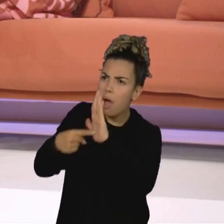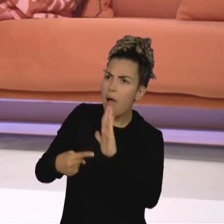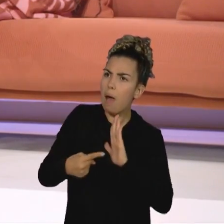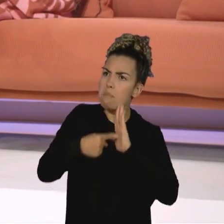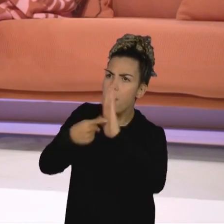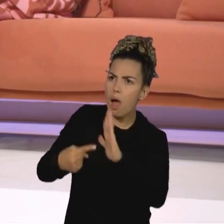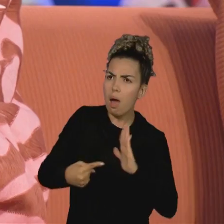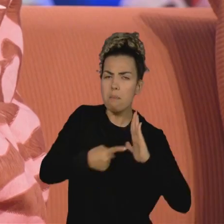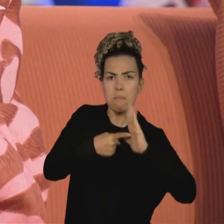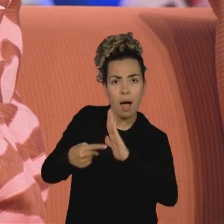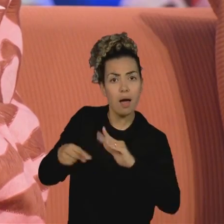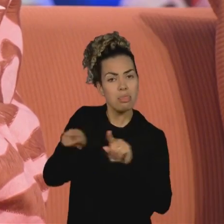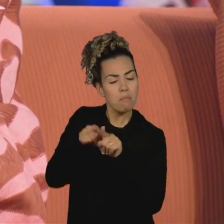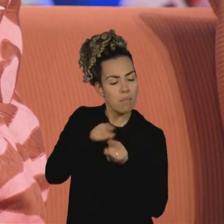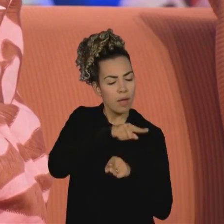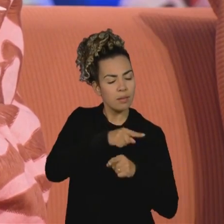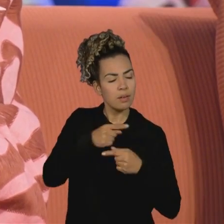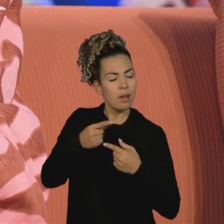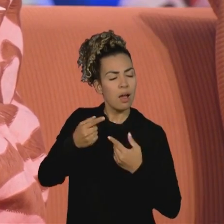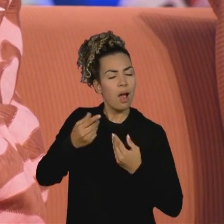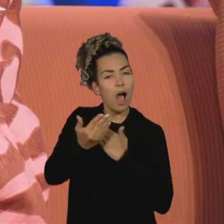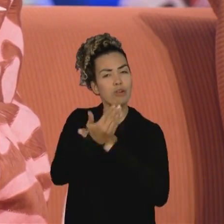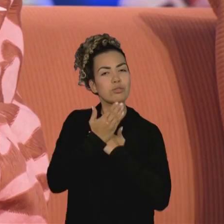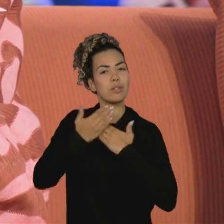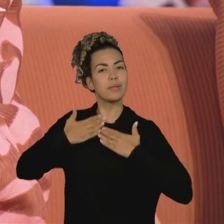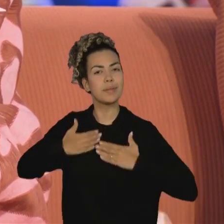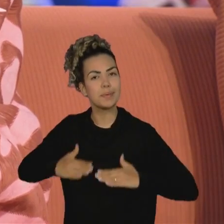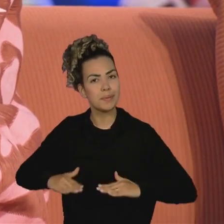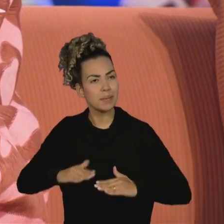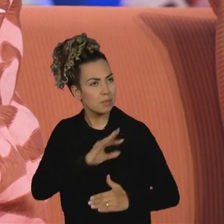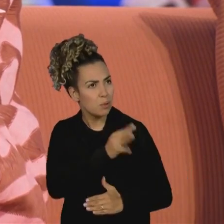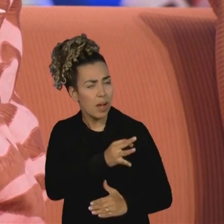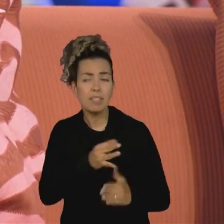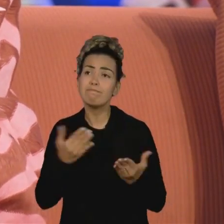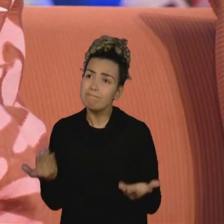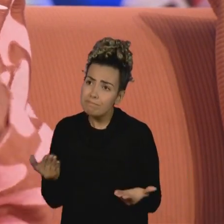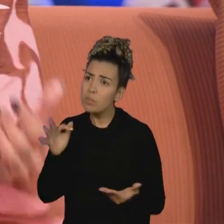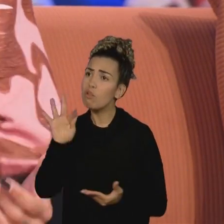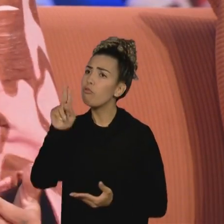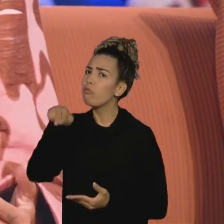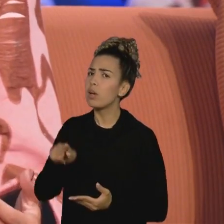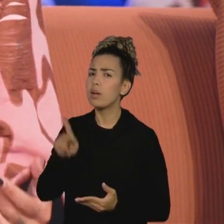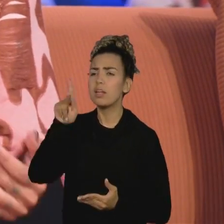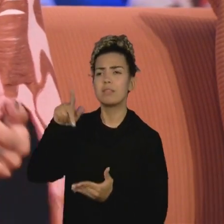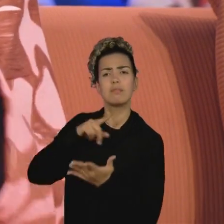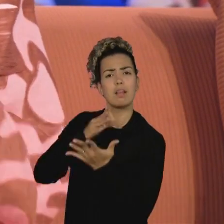acalme, né? Sim, existem várias vertentes dentro do funk, né? Existem...